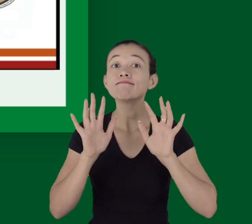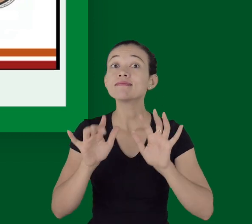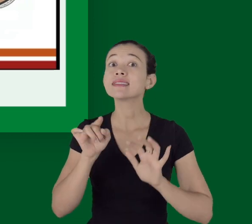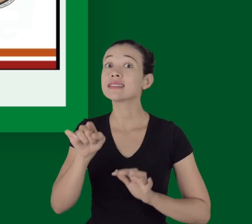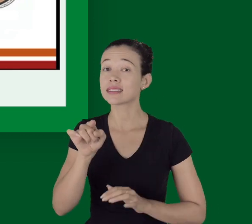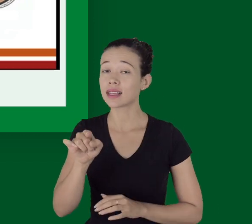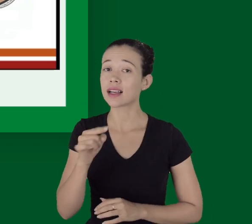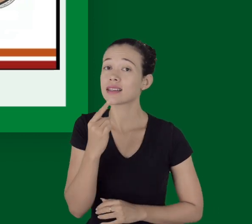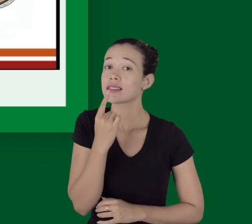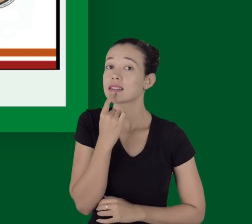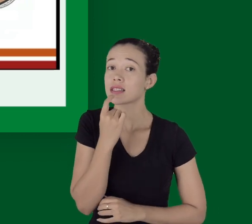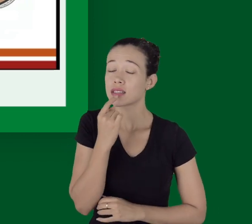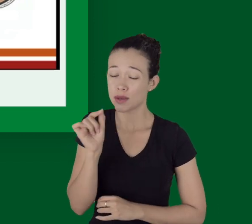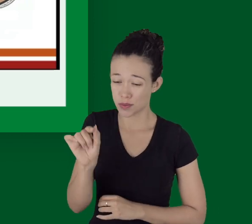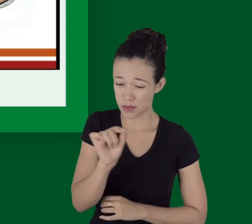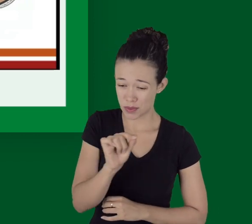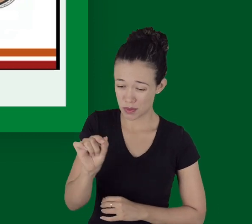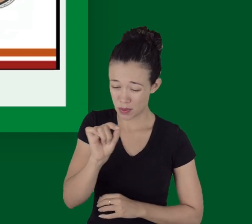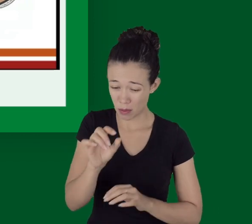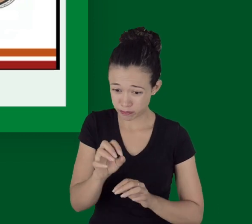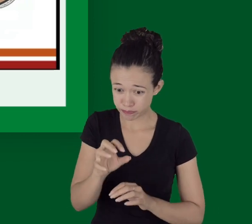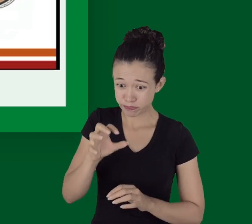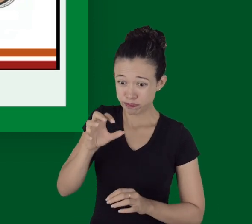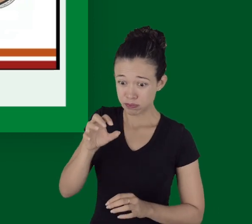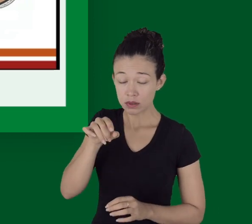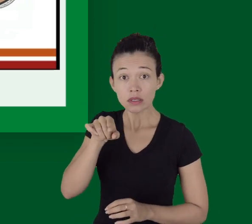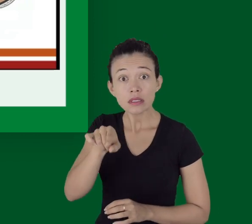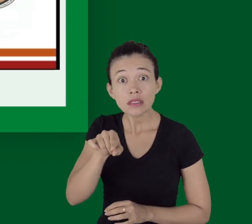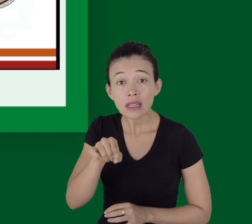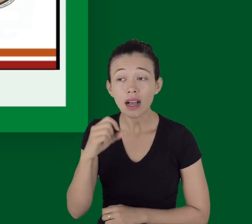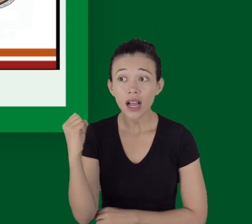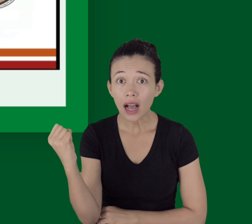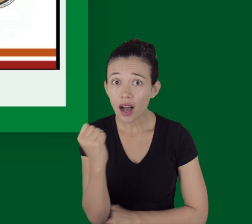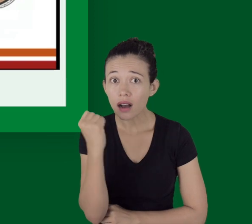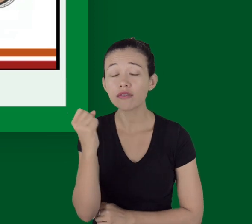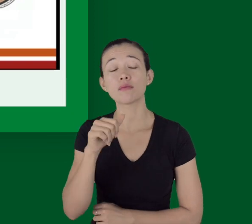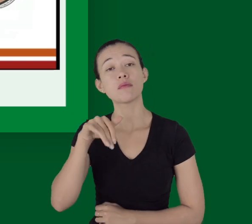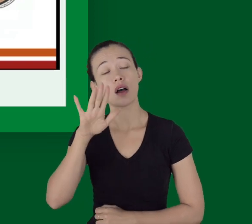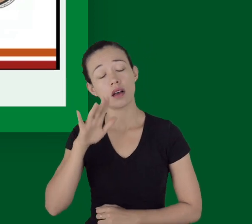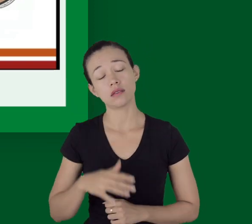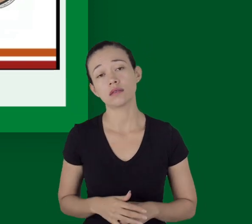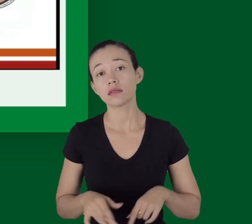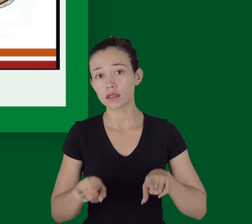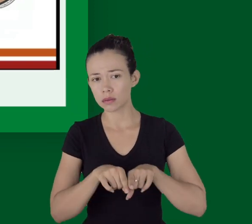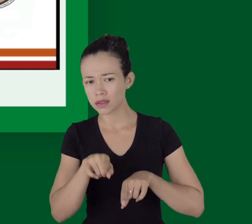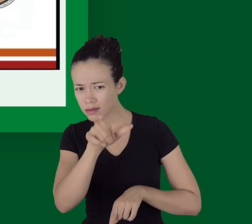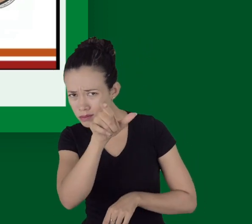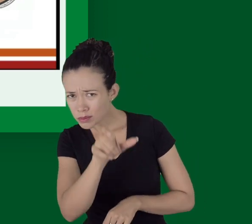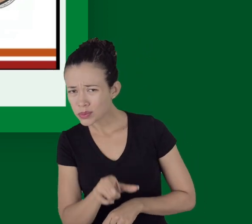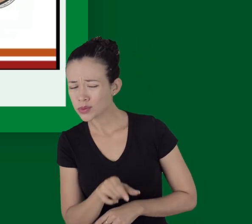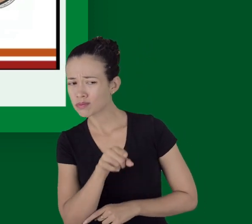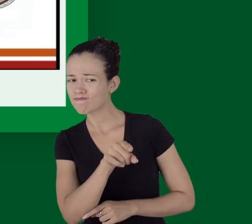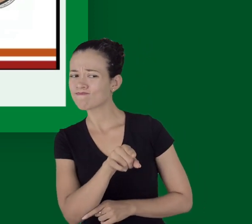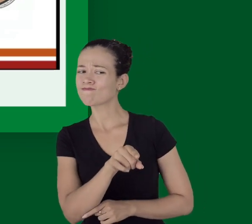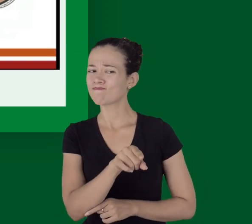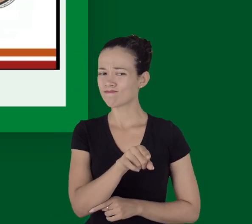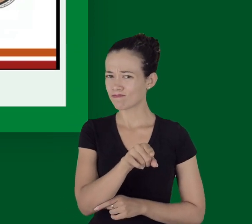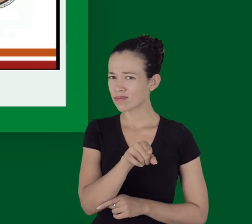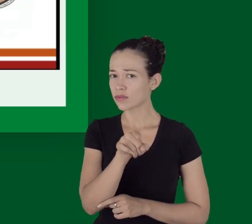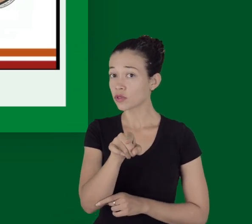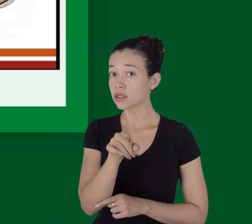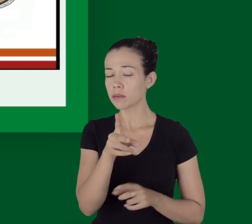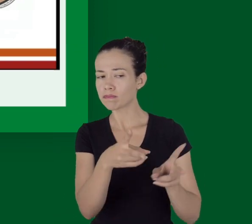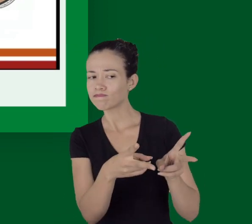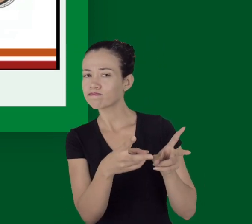Esses hematomas, eles apresentam maior gravidade, o paciente está sendo, ele tem uma repercussão mais importante, ele normalmente já se apresenta